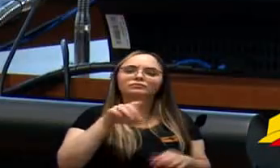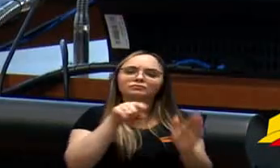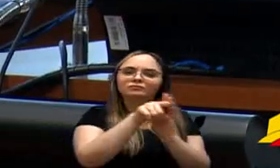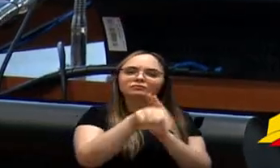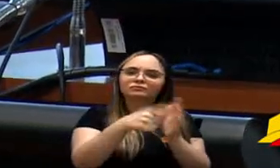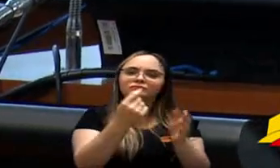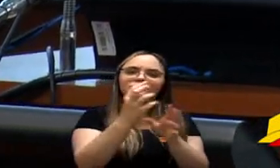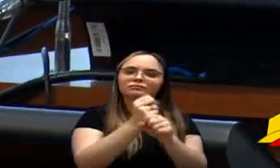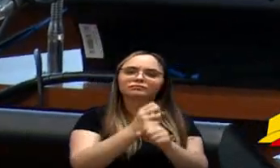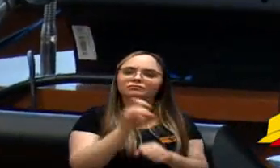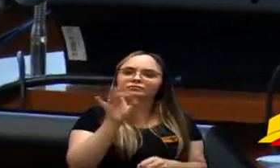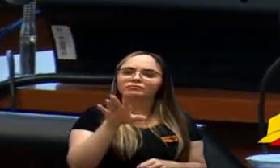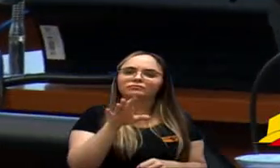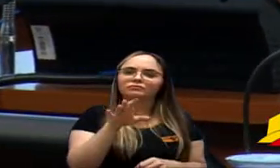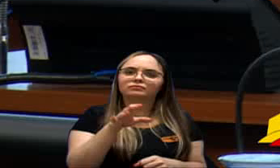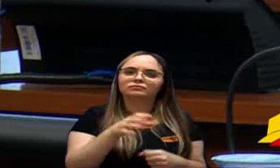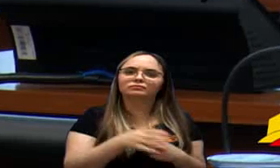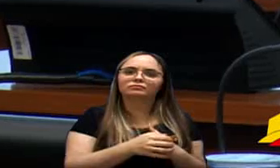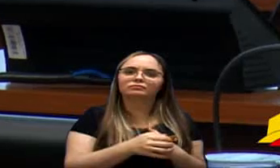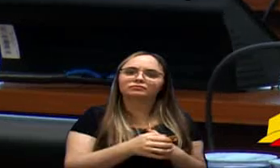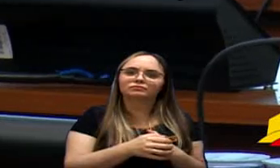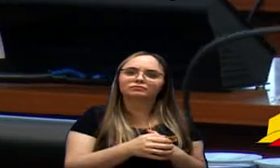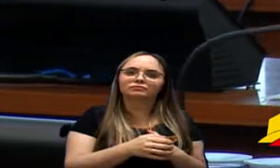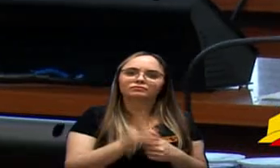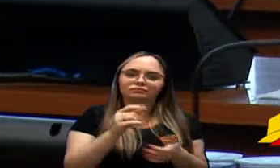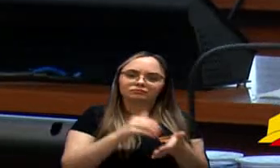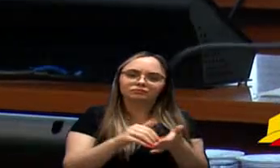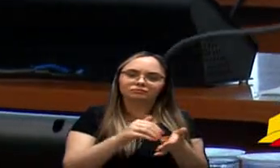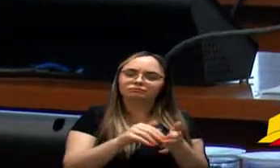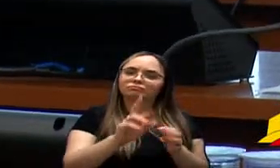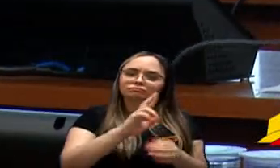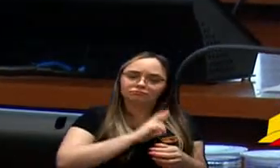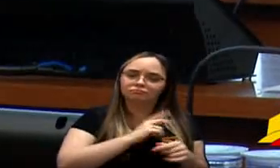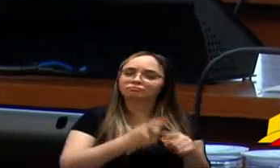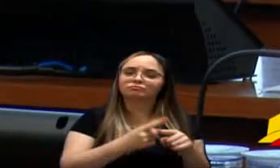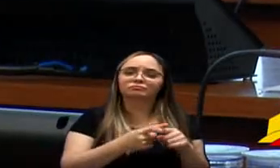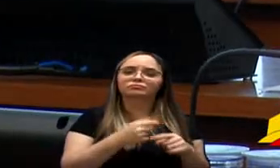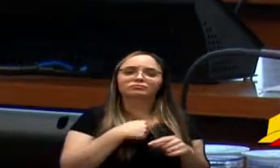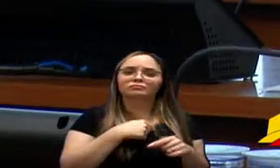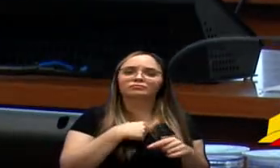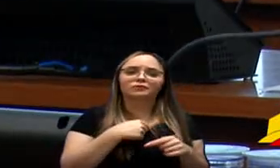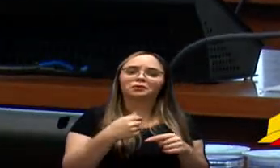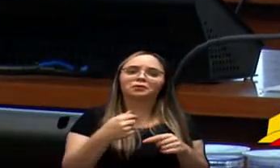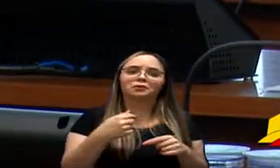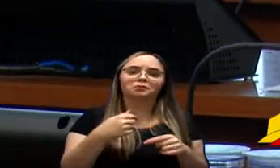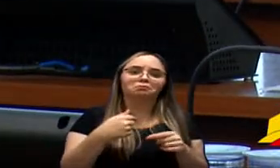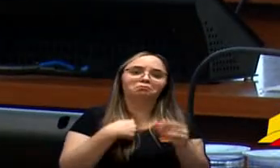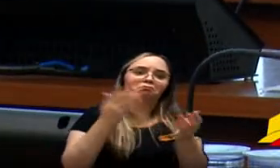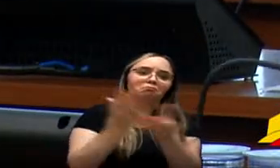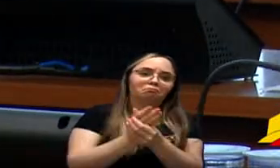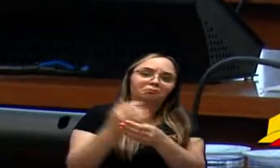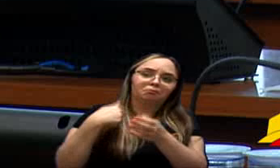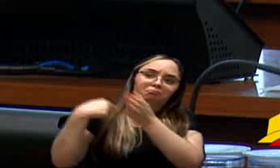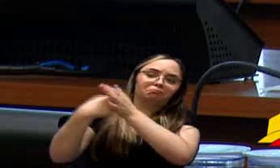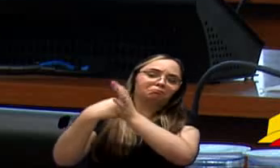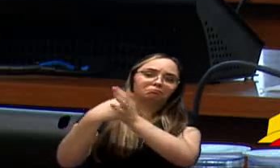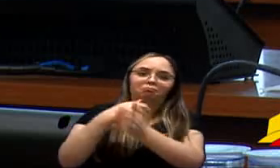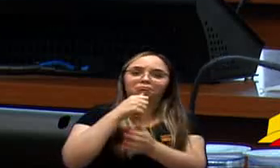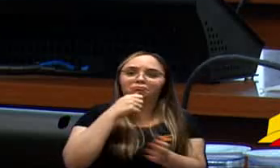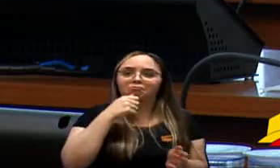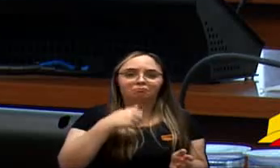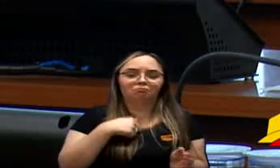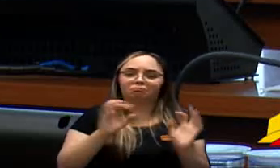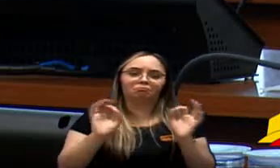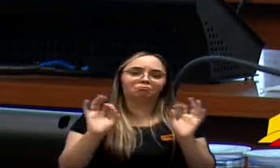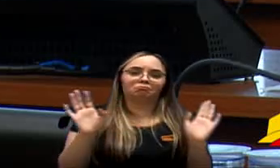e é da educação. Espero que o secretário responda, porque eu tenho tranquilidade. Eu não estou indiciada, eu não estou sendo investigada, não estou no GAECO,